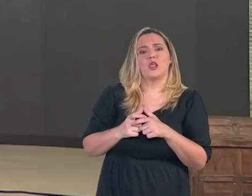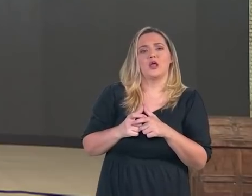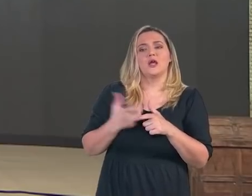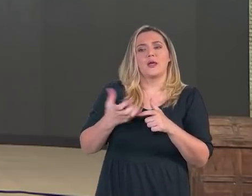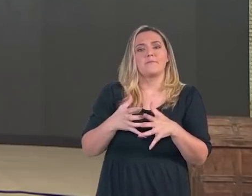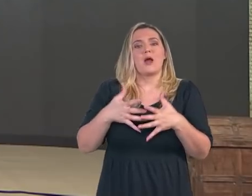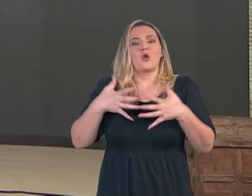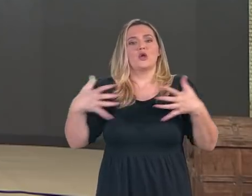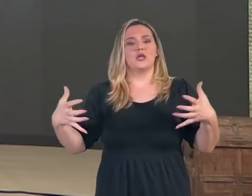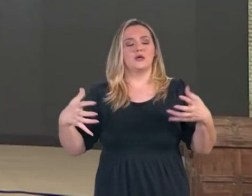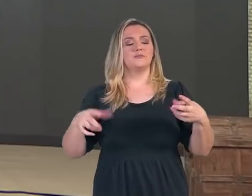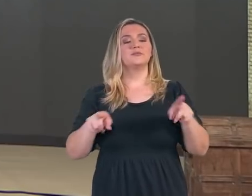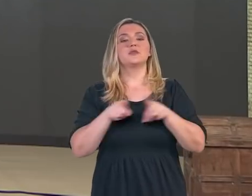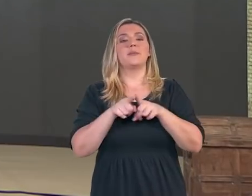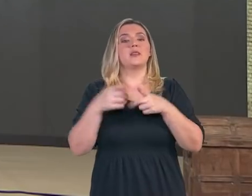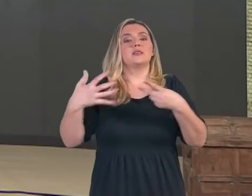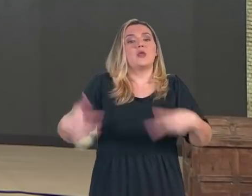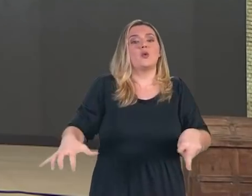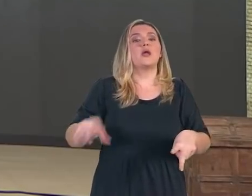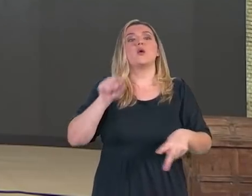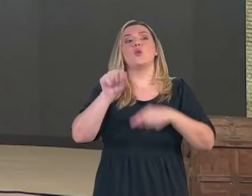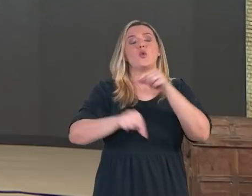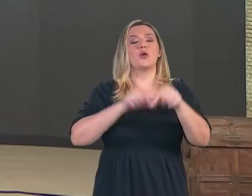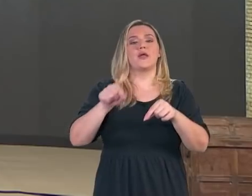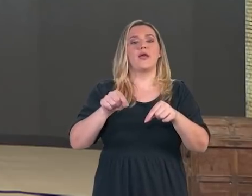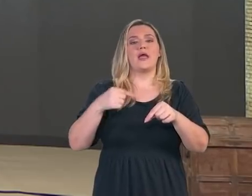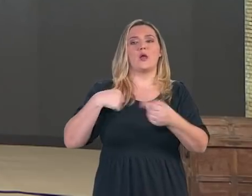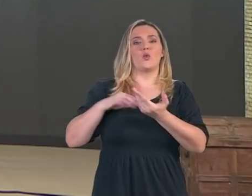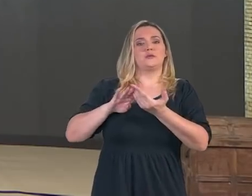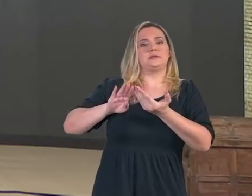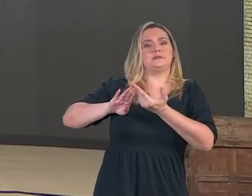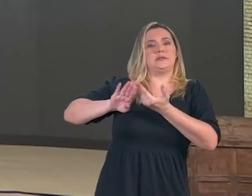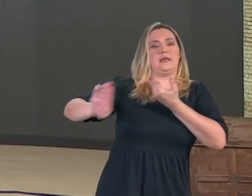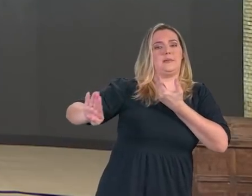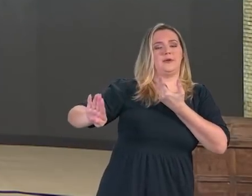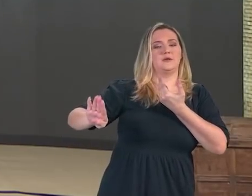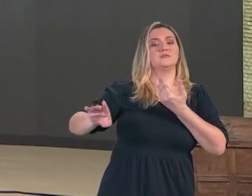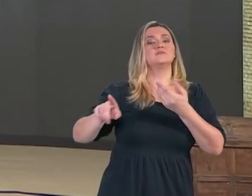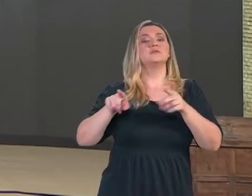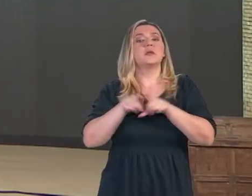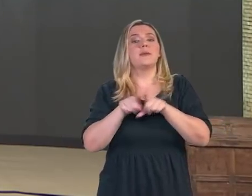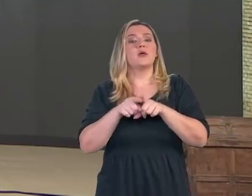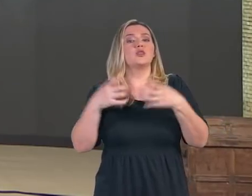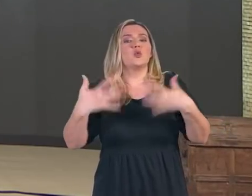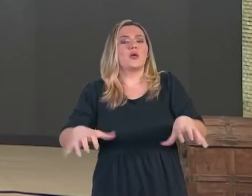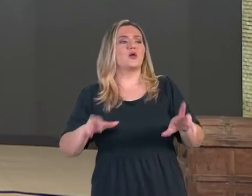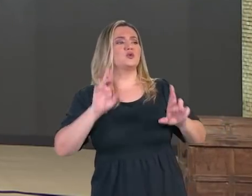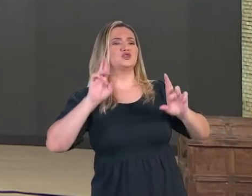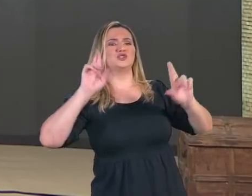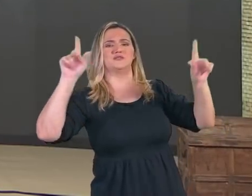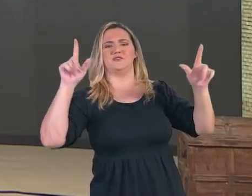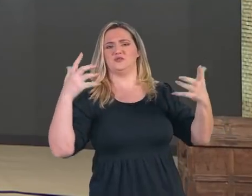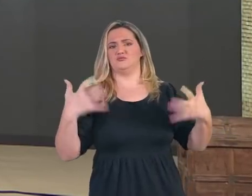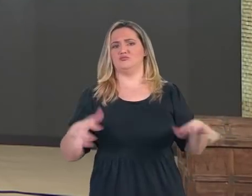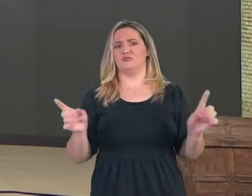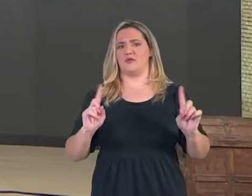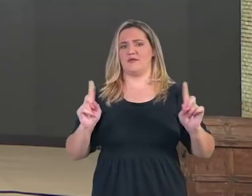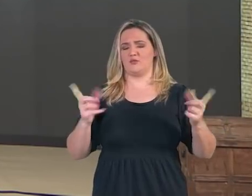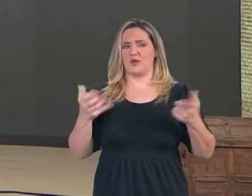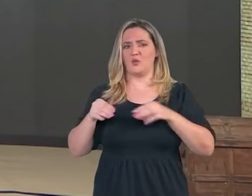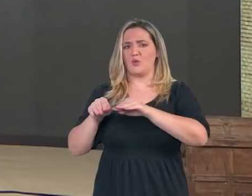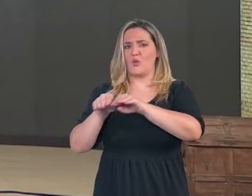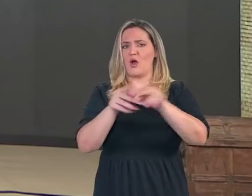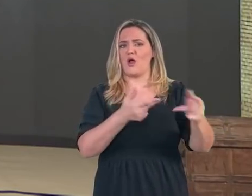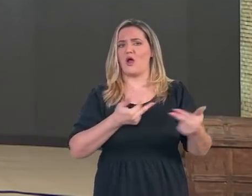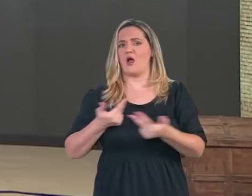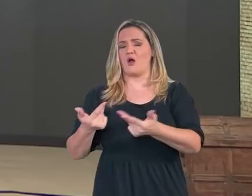ser menos sectário, cada vez mais ele quer ser menos distintivo. Em contrapartida, os mesmos